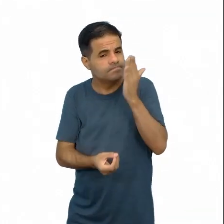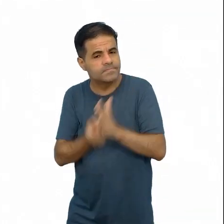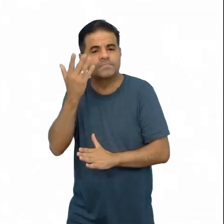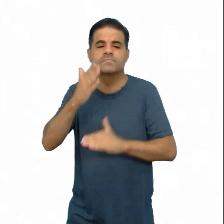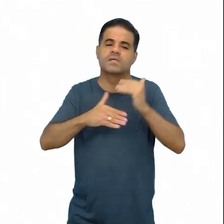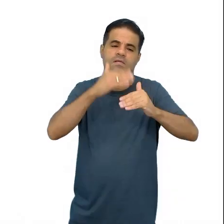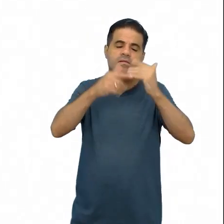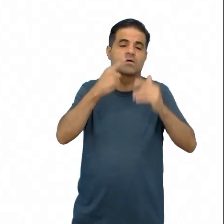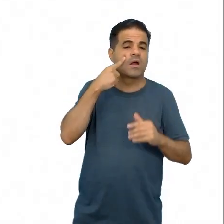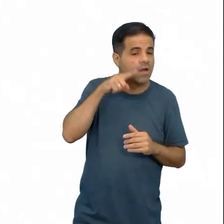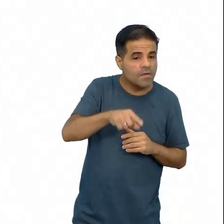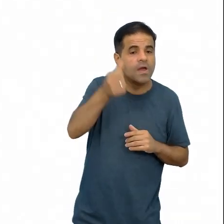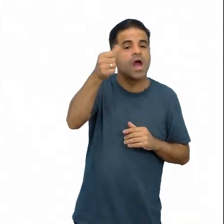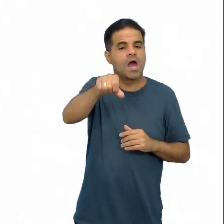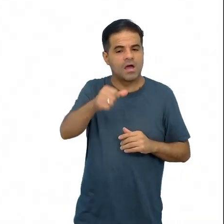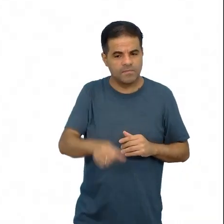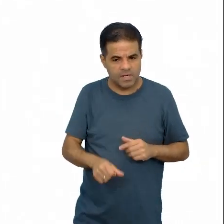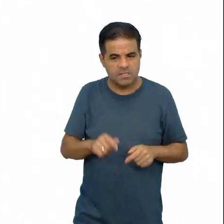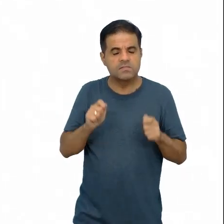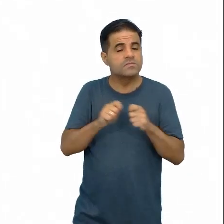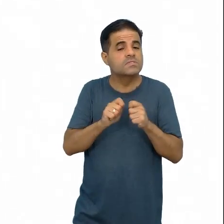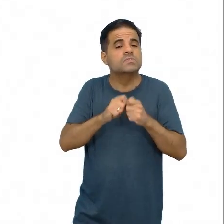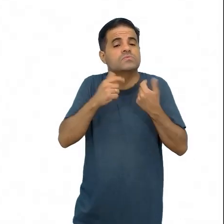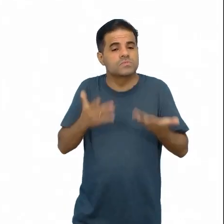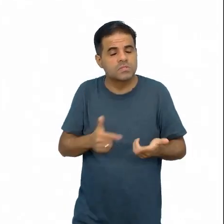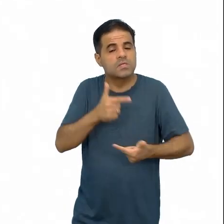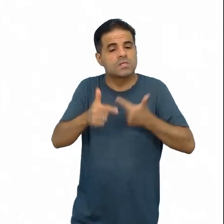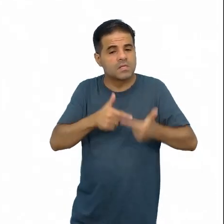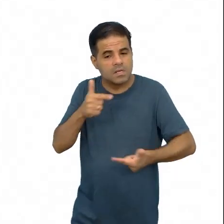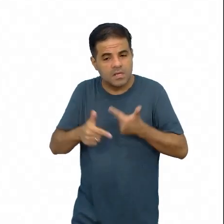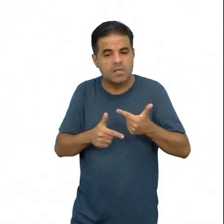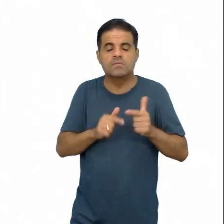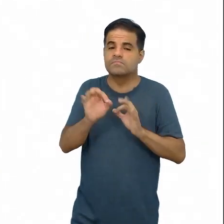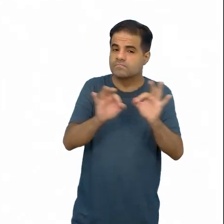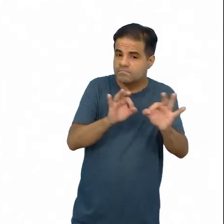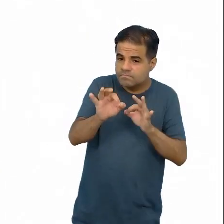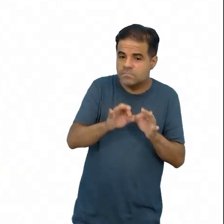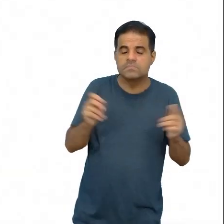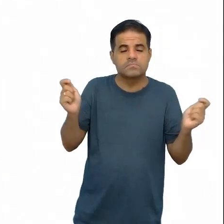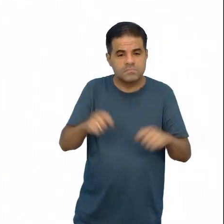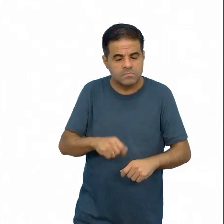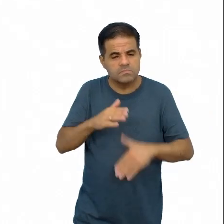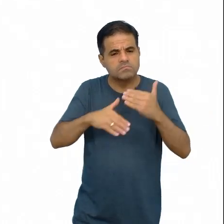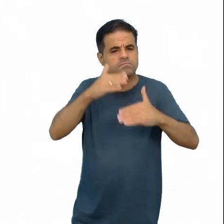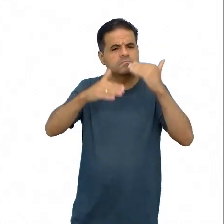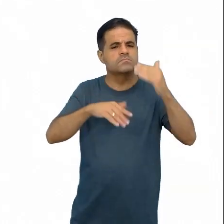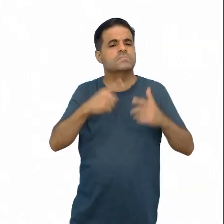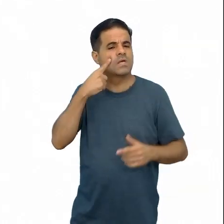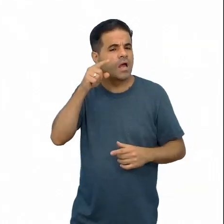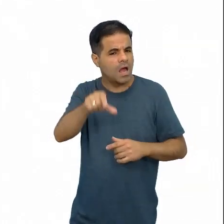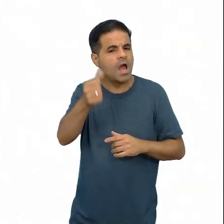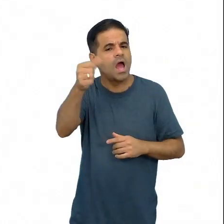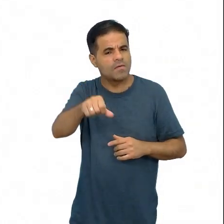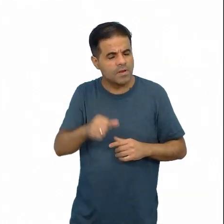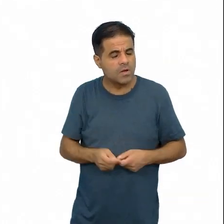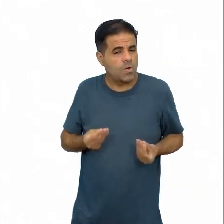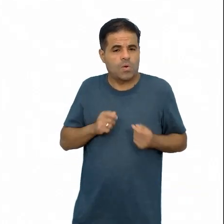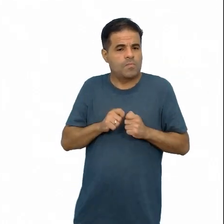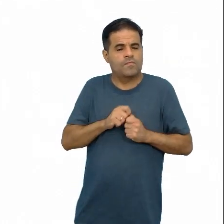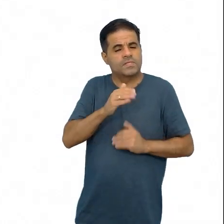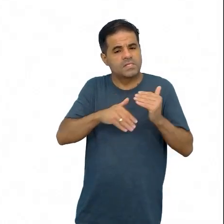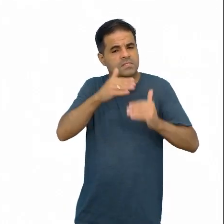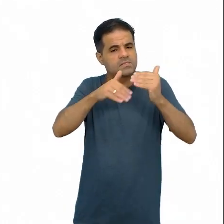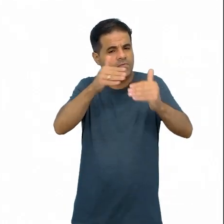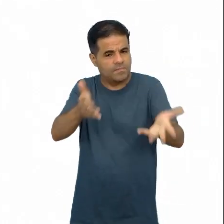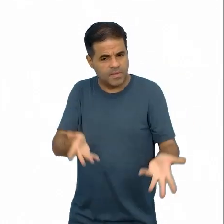desenvolvimento e avaliação. O que eu tenho que fazer? Eu tenho que trabalhar com esses projetos para a gente poder desenvolver essa avaliação, como que eu vou fazer o meu